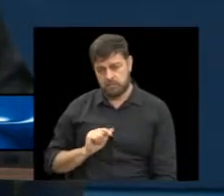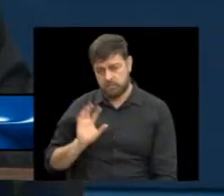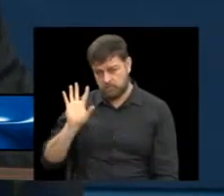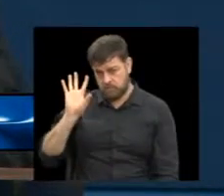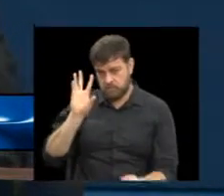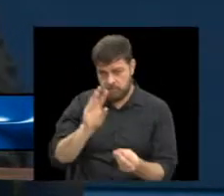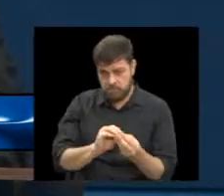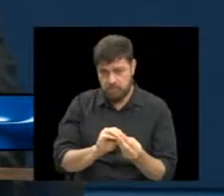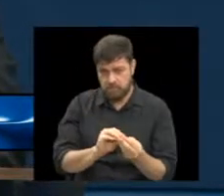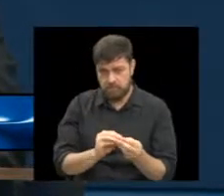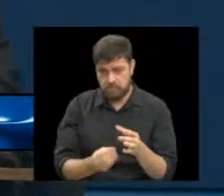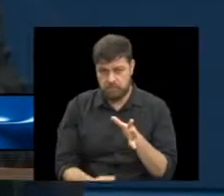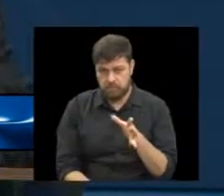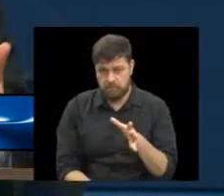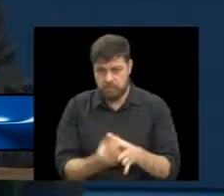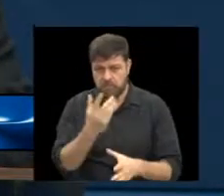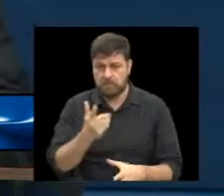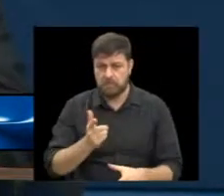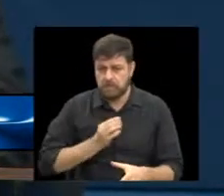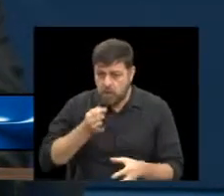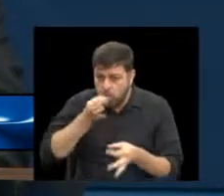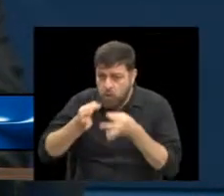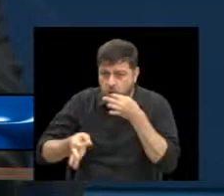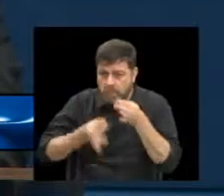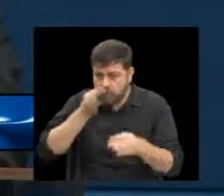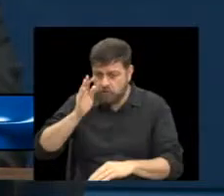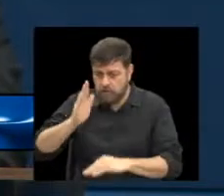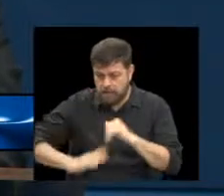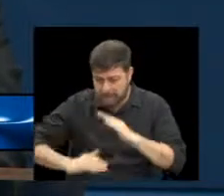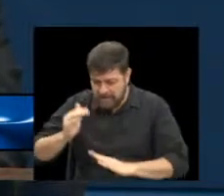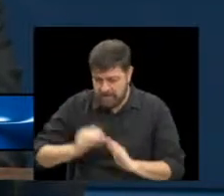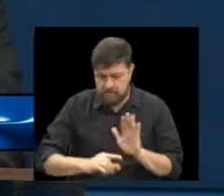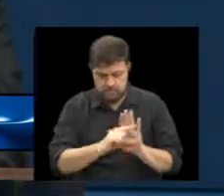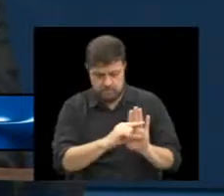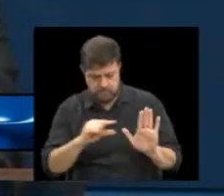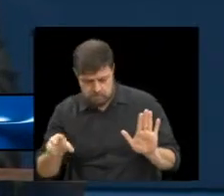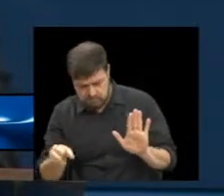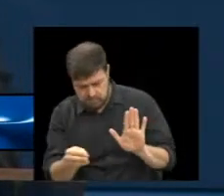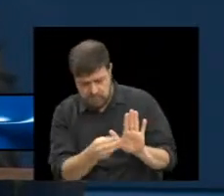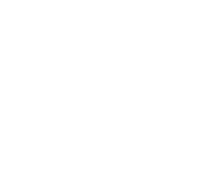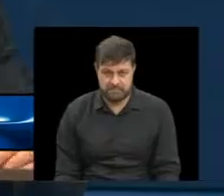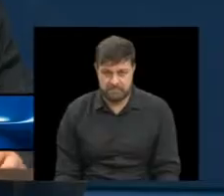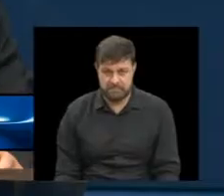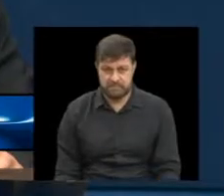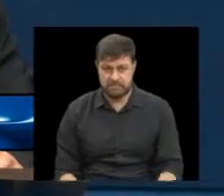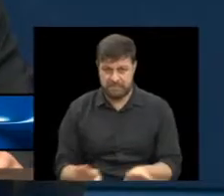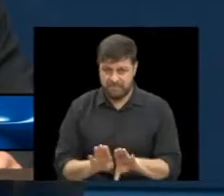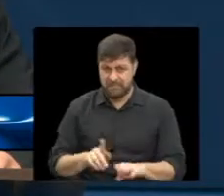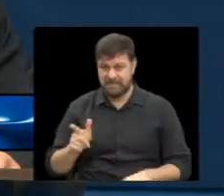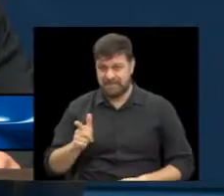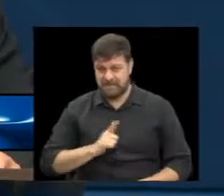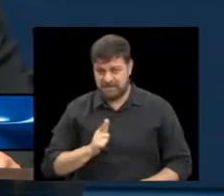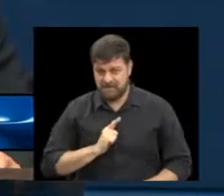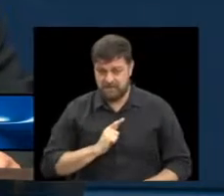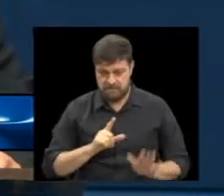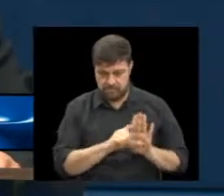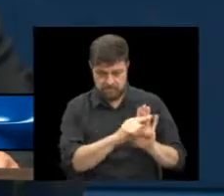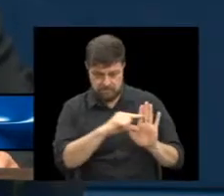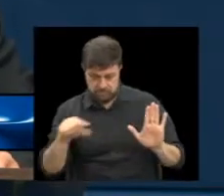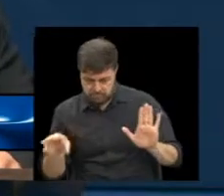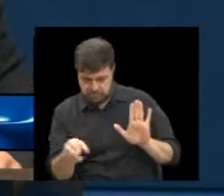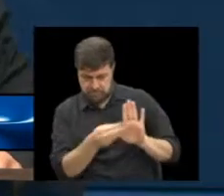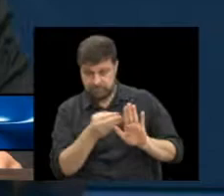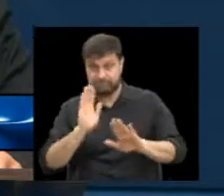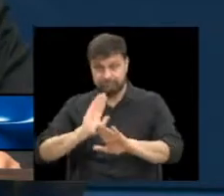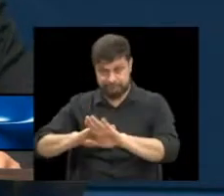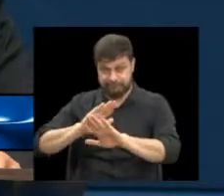produção, evidentemente, de contribuições concretas, com emendas, com críticas que foram feitas ao plano. Houve algumas emendas que nós fizemos